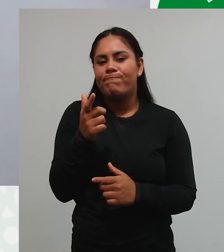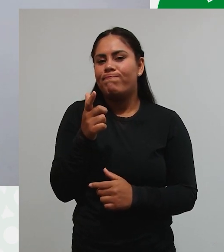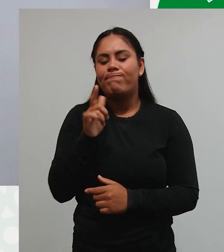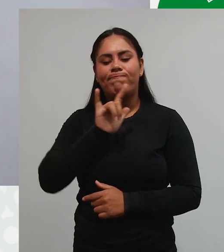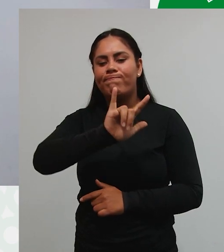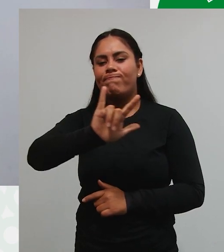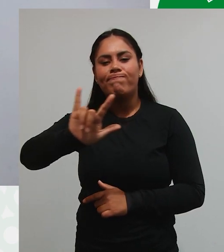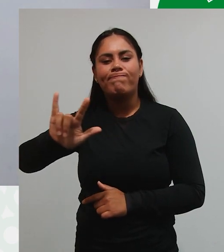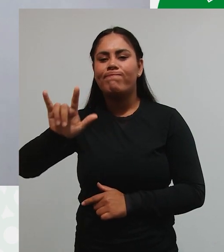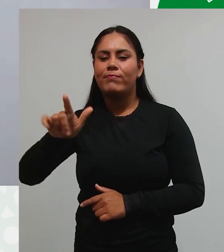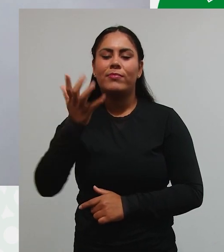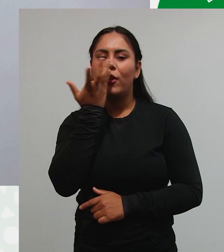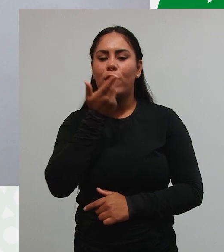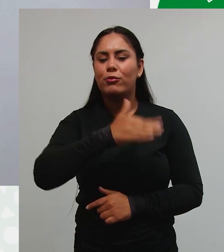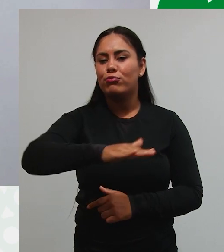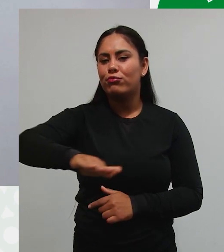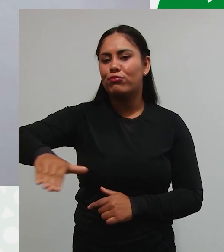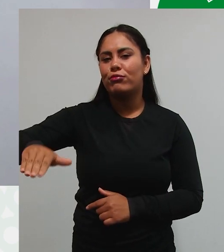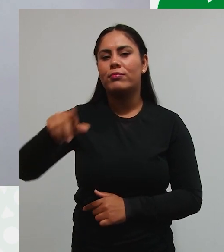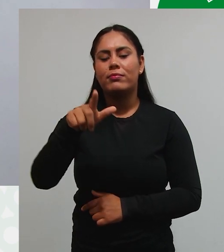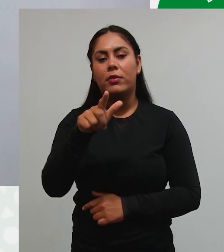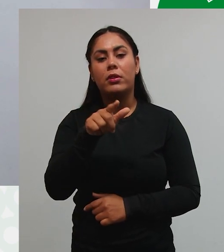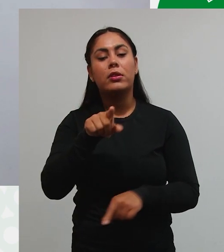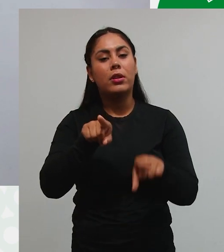alfabetização, né? Nossa, eu amo de paixão.